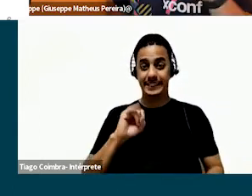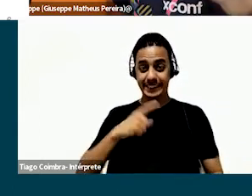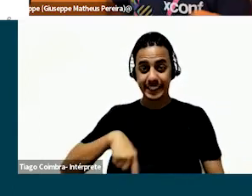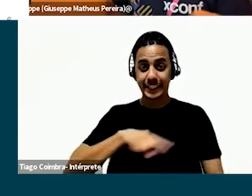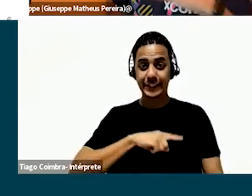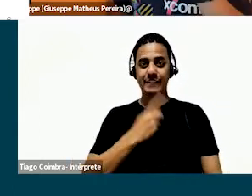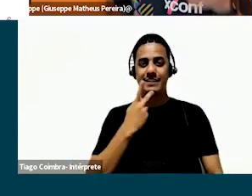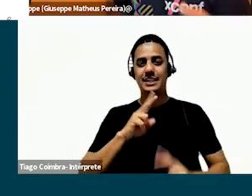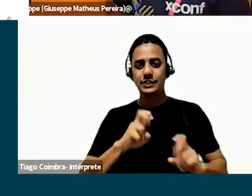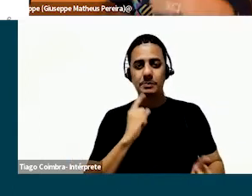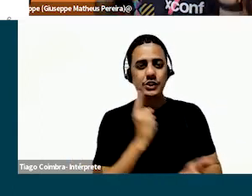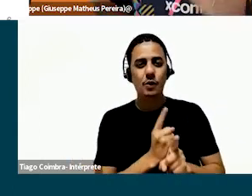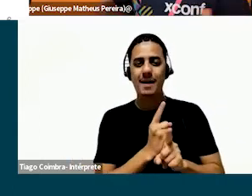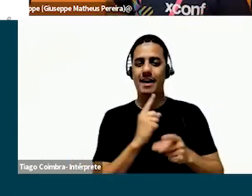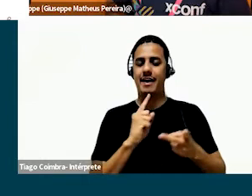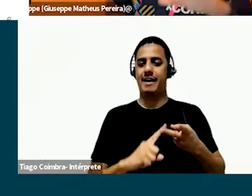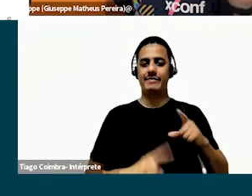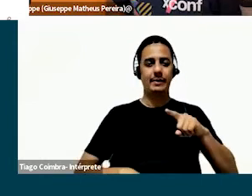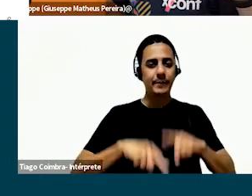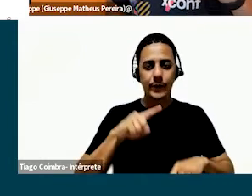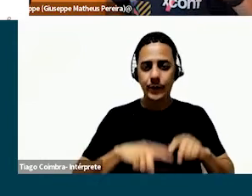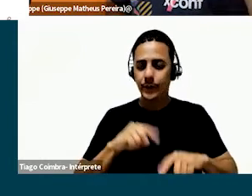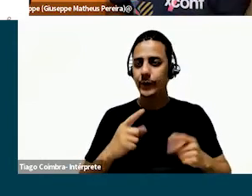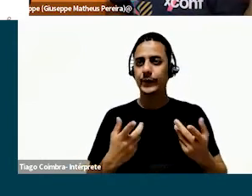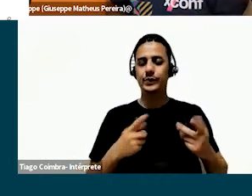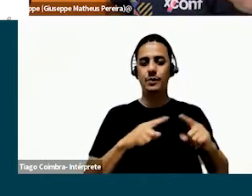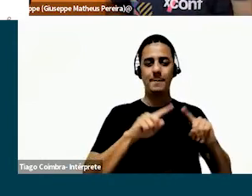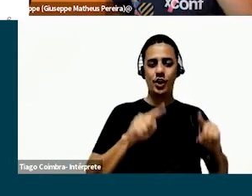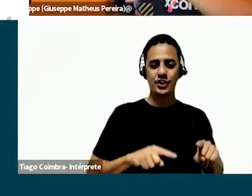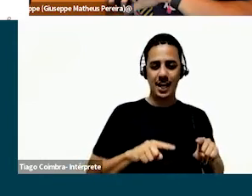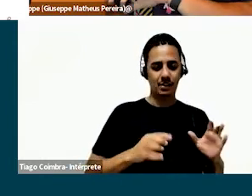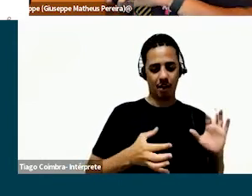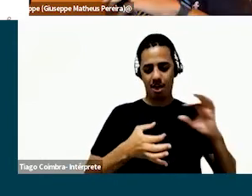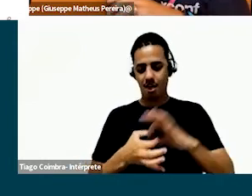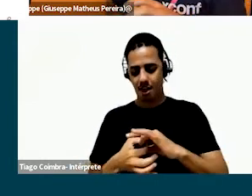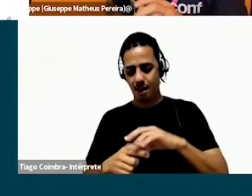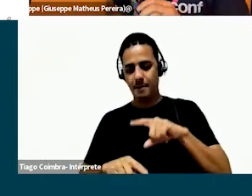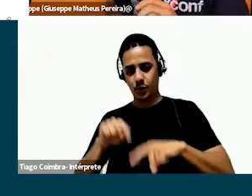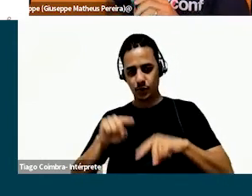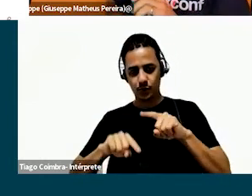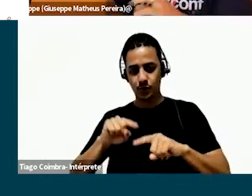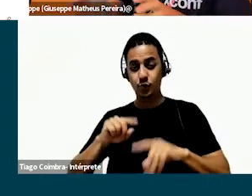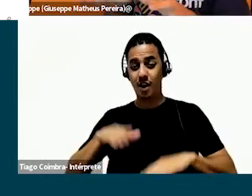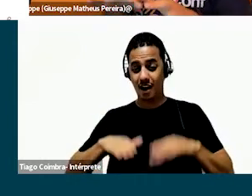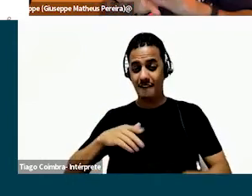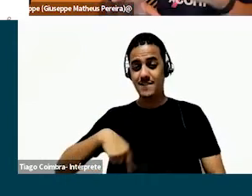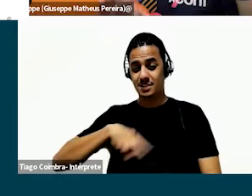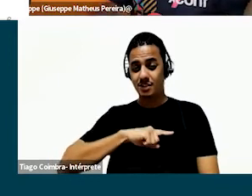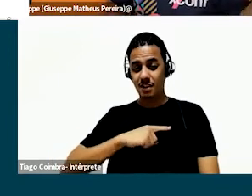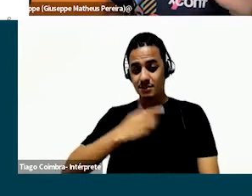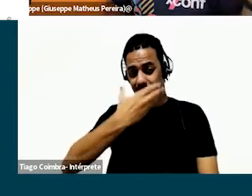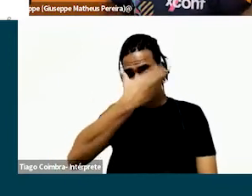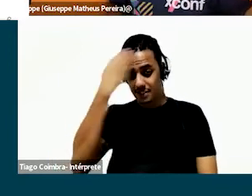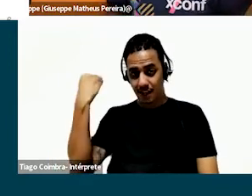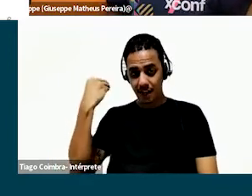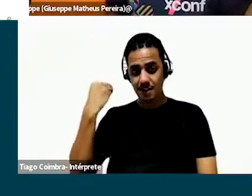de exploração, descoberta, produto, né? Saindo de projeto para abordar com o produto, a gente acaba esquecendo lá